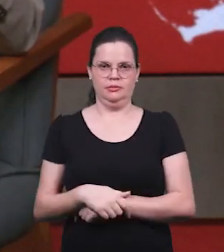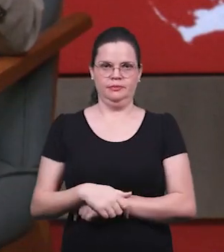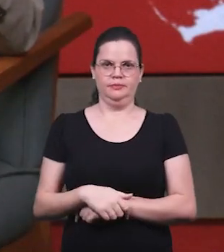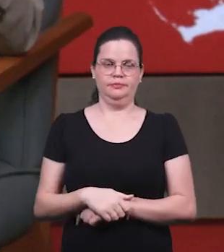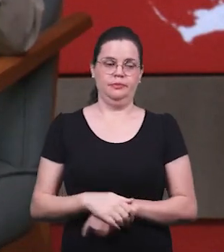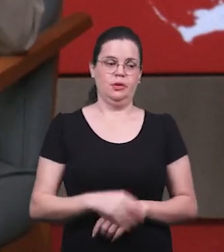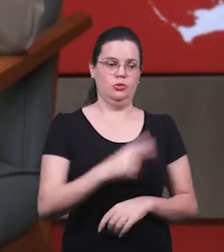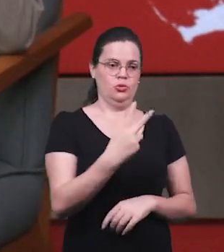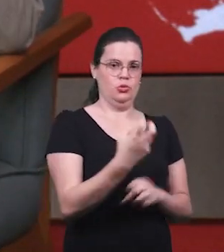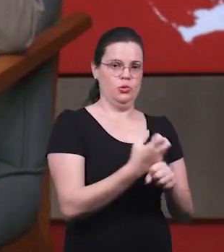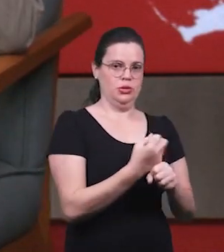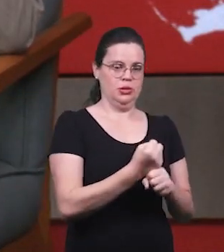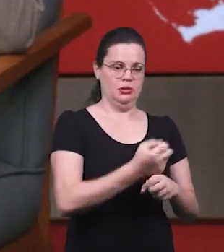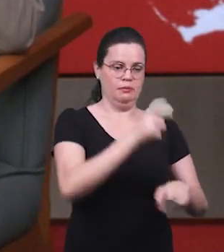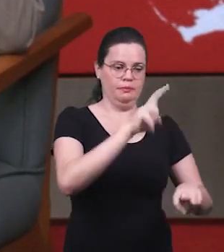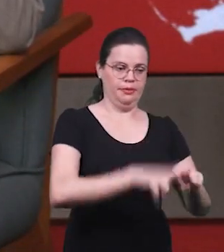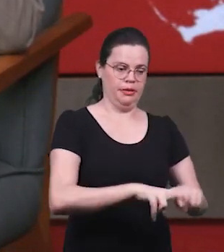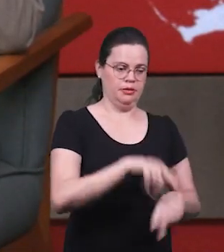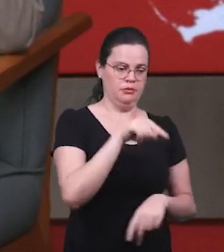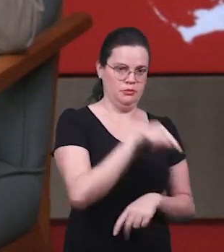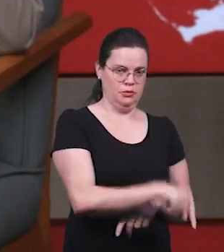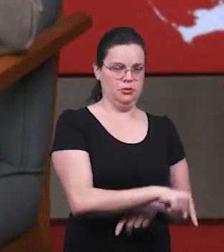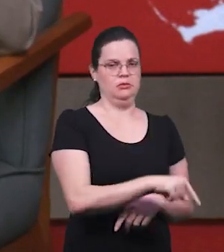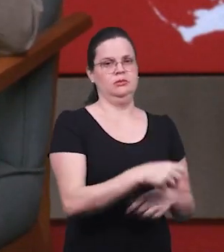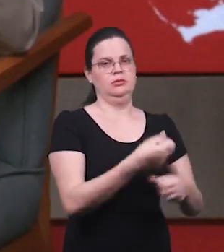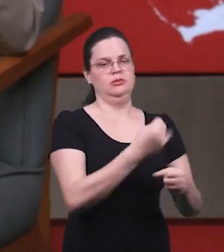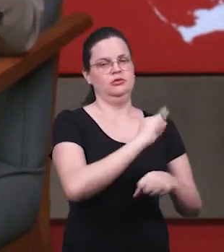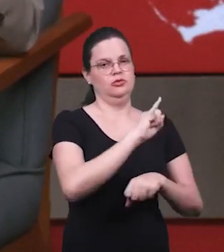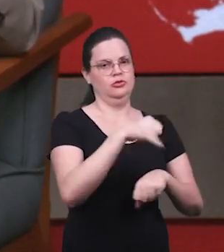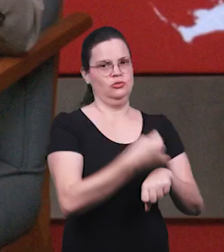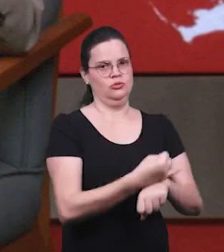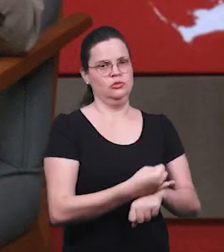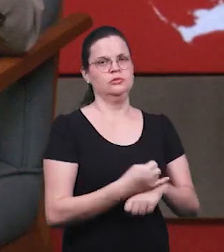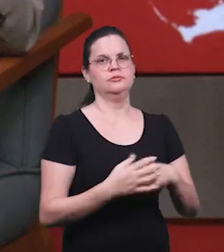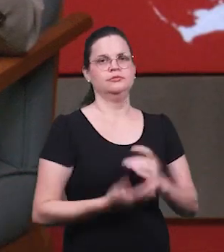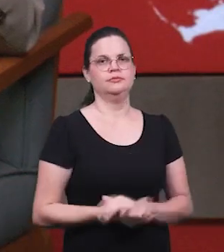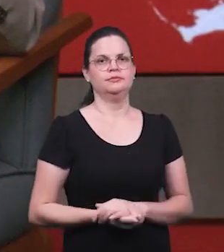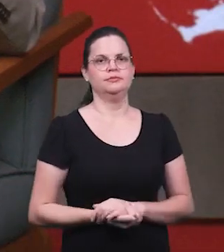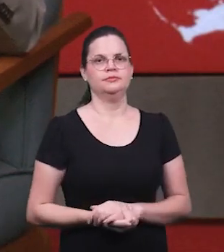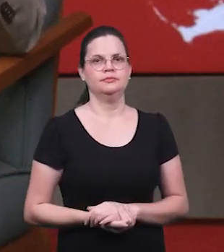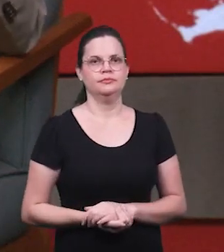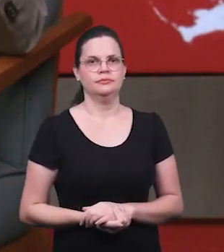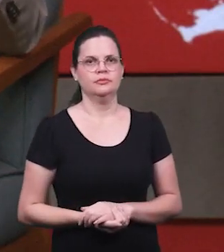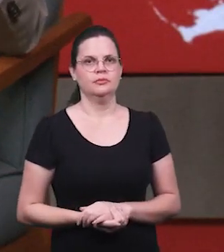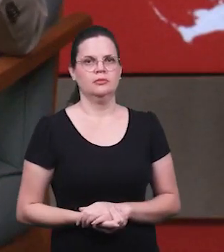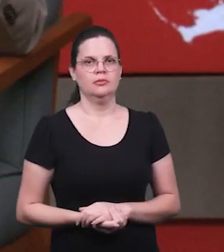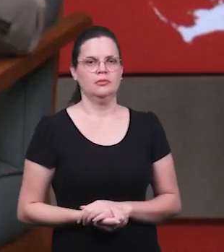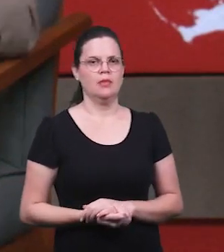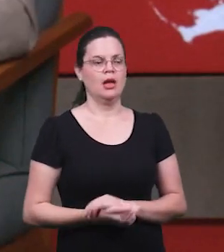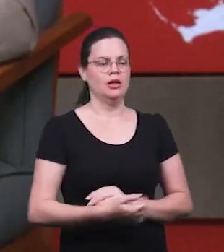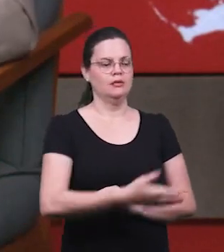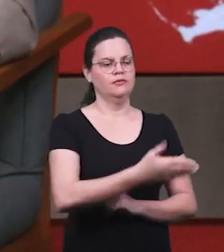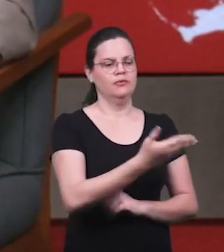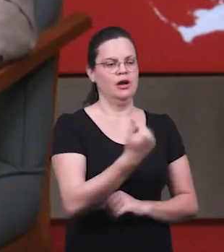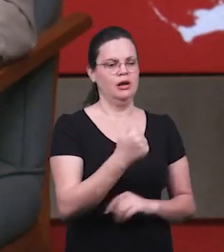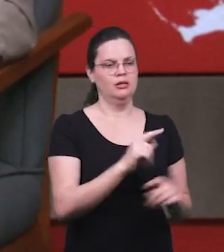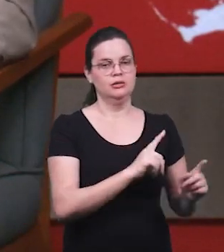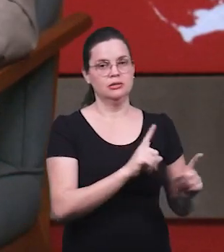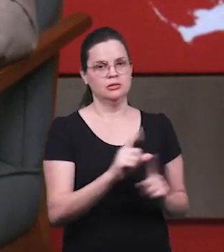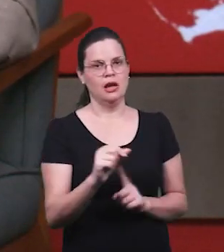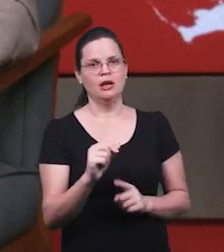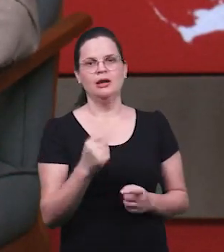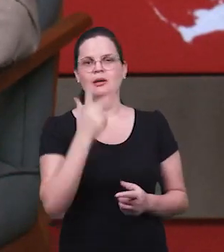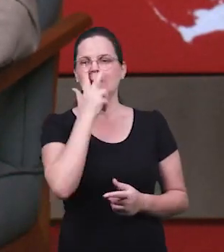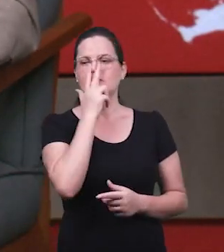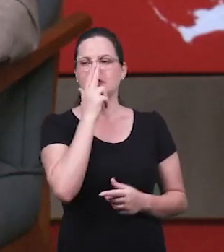desses 2 anos, ele vai, que a gente chama de quarta viagem, mas na verdade